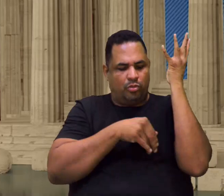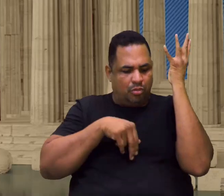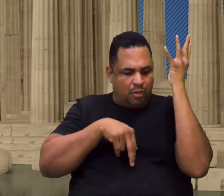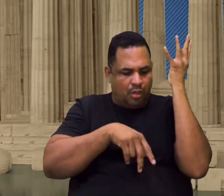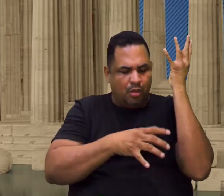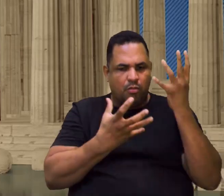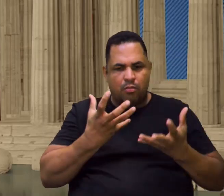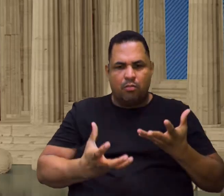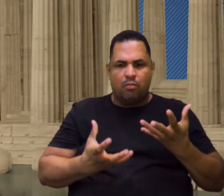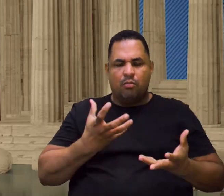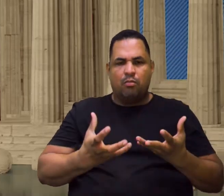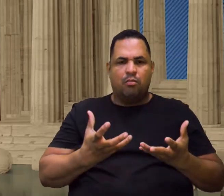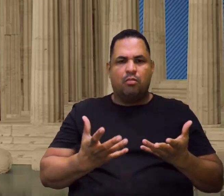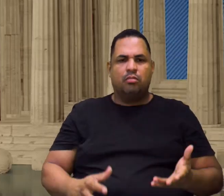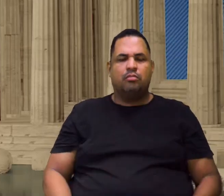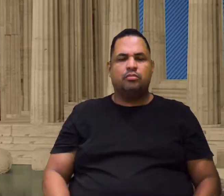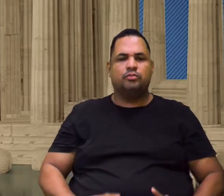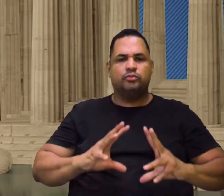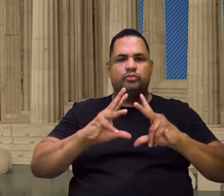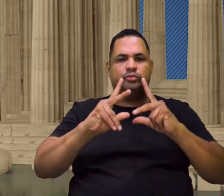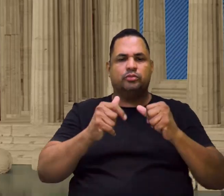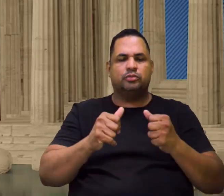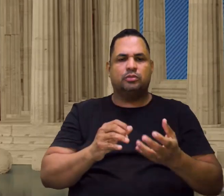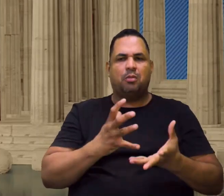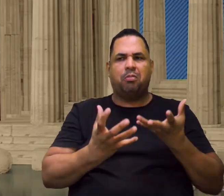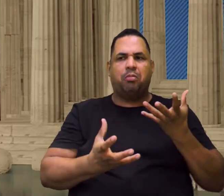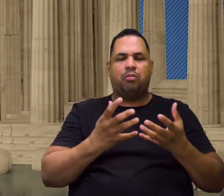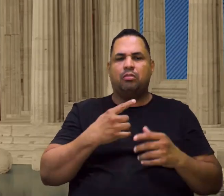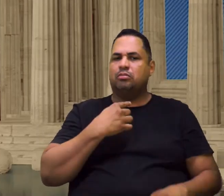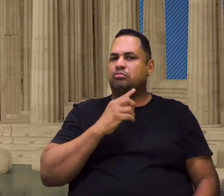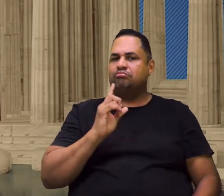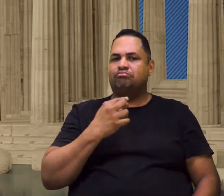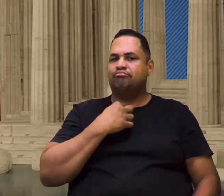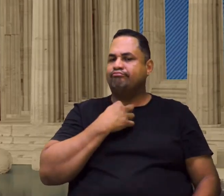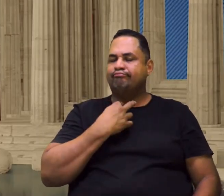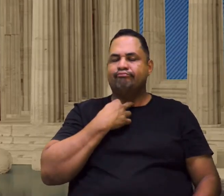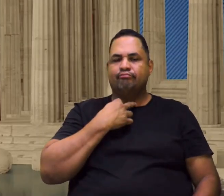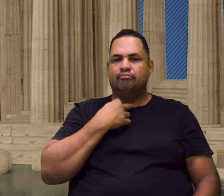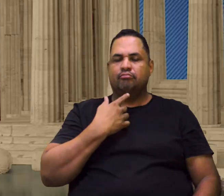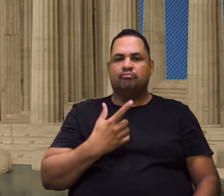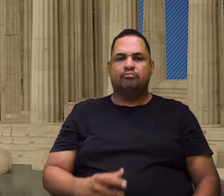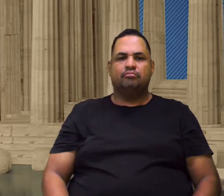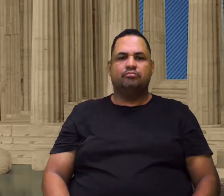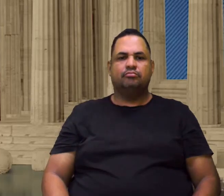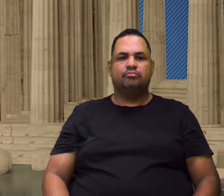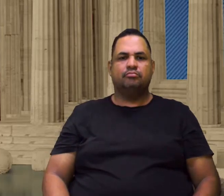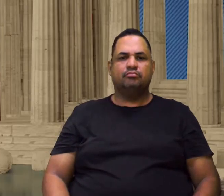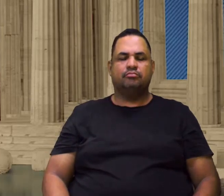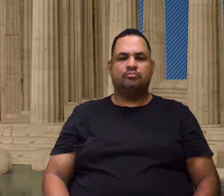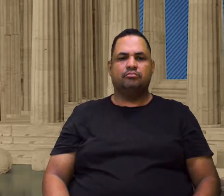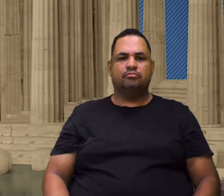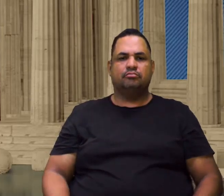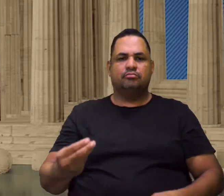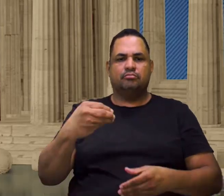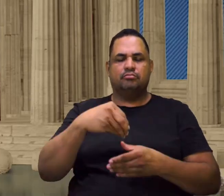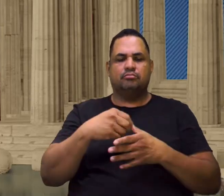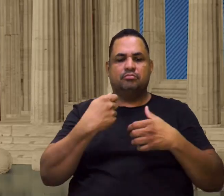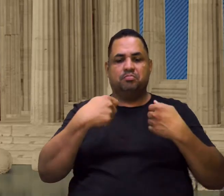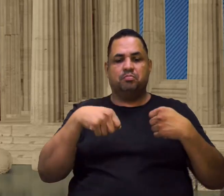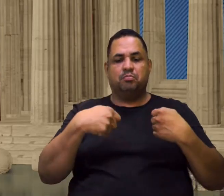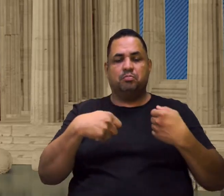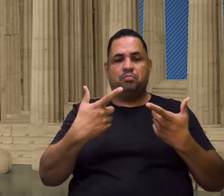vou queimar, incendiar, tocar fogo. Não, não é nessa perspectiva, não. É numa perspectiva de que eu